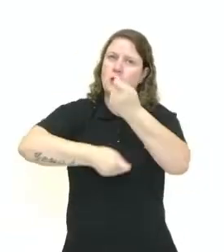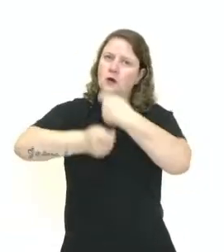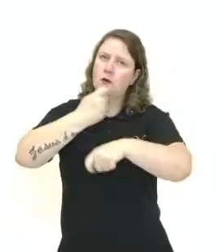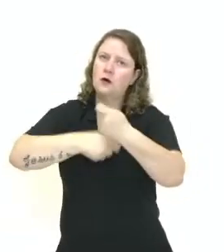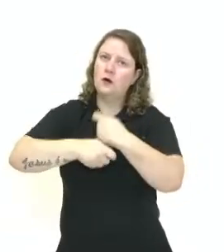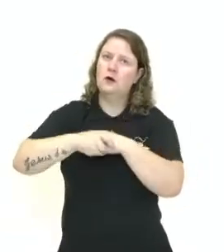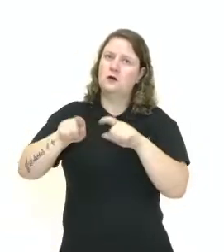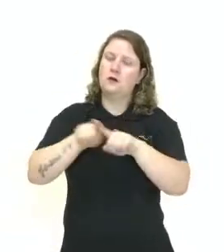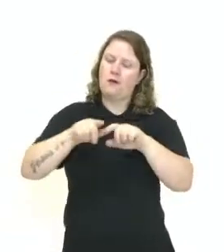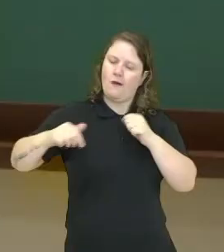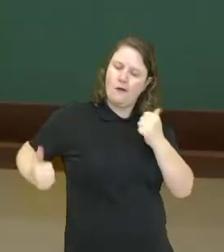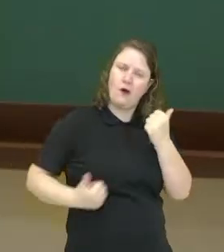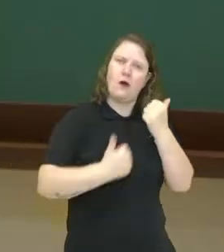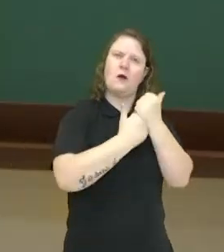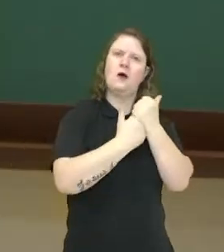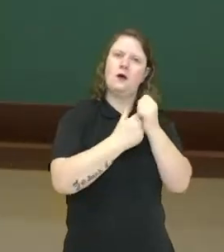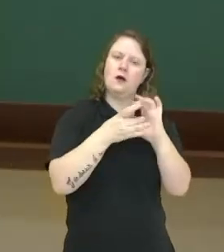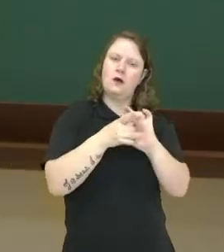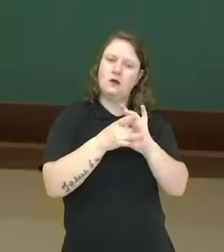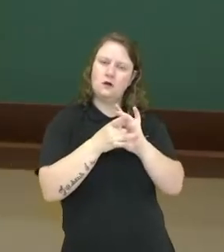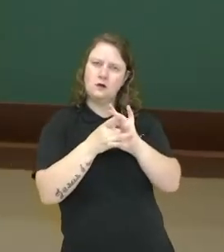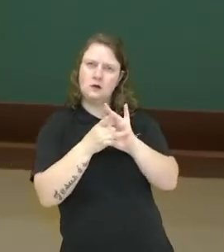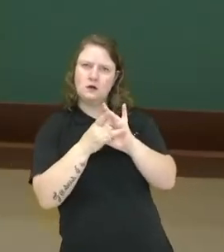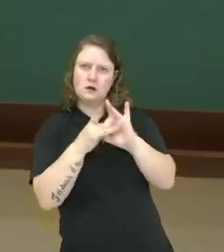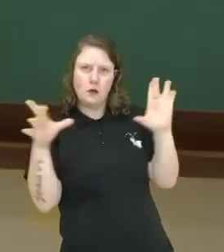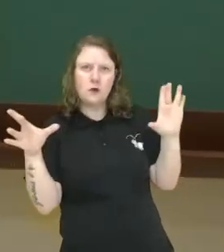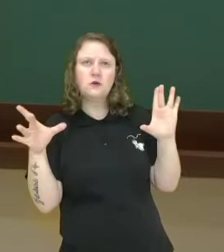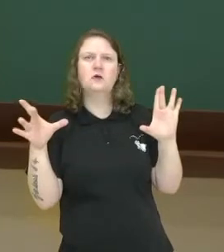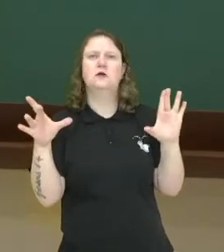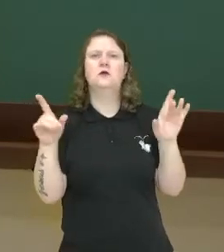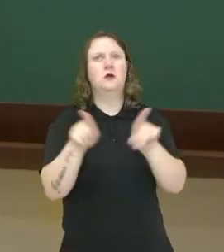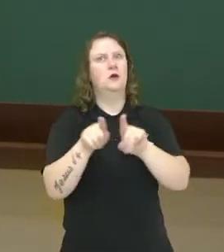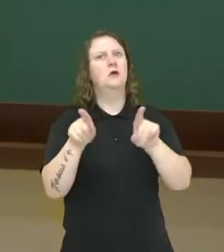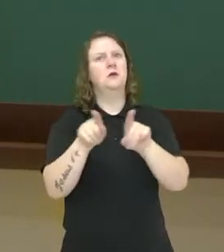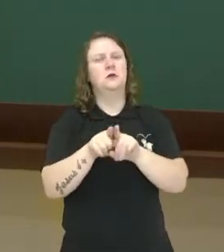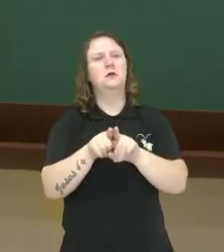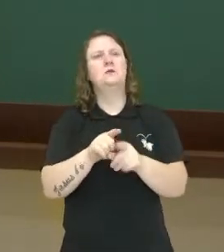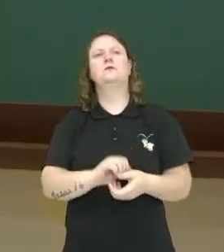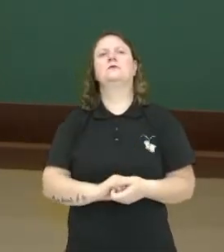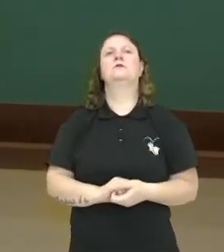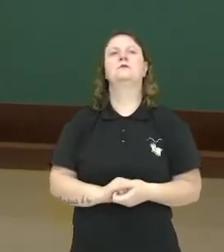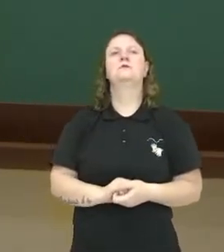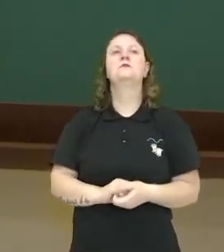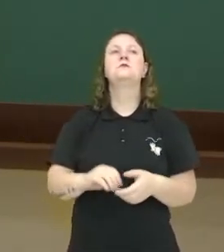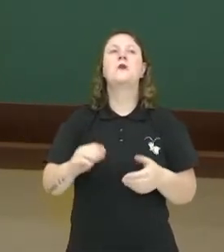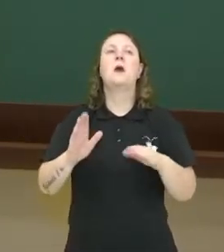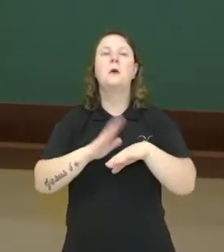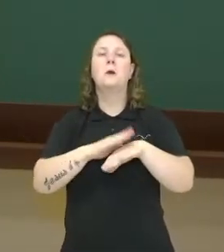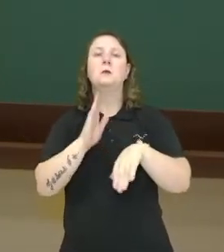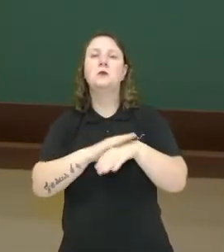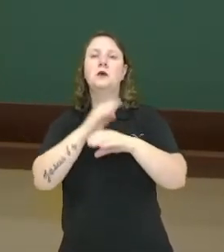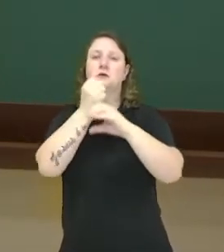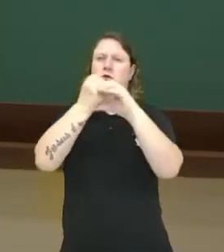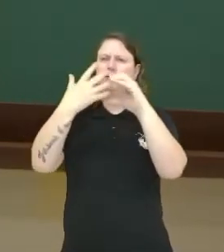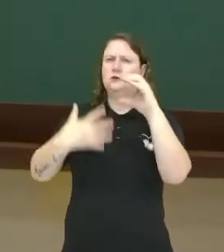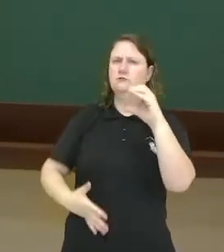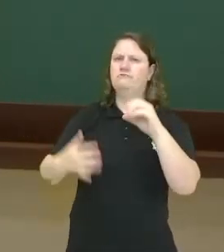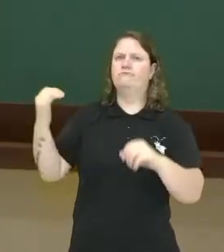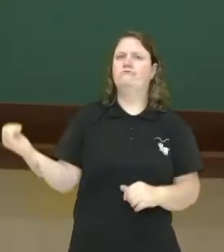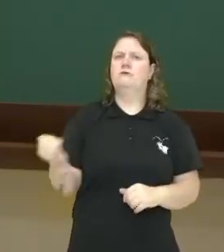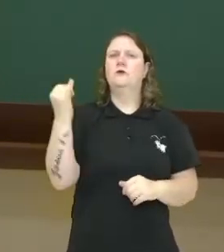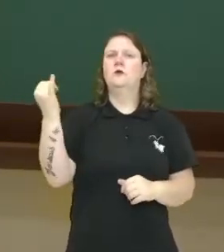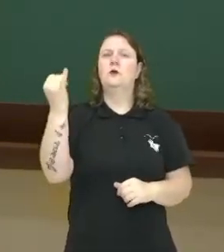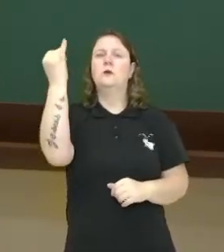democracia robusta e parcerias fortes. Então vejam aqui, a gente fala ainda de mais características que são importantes